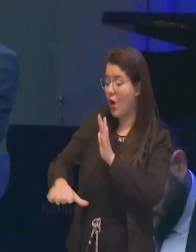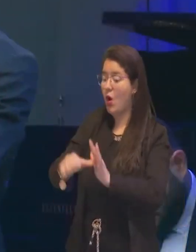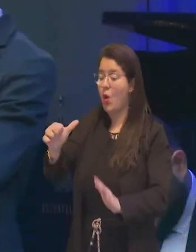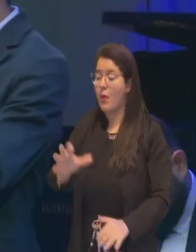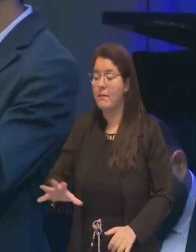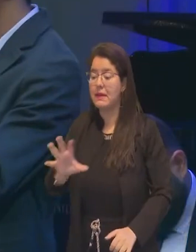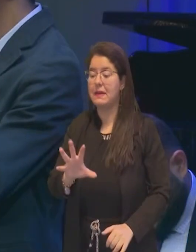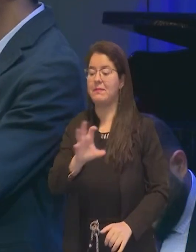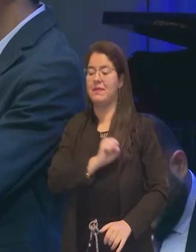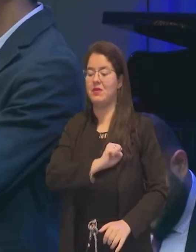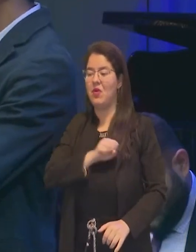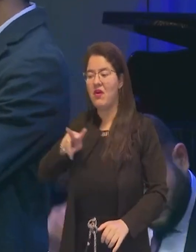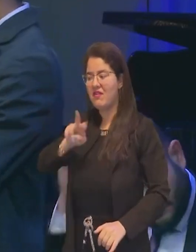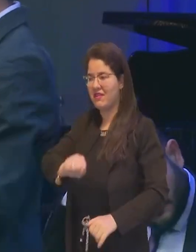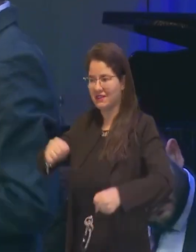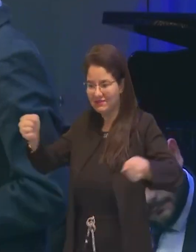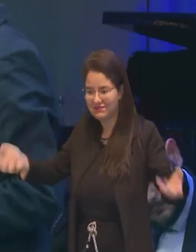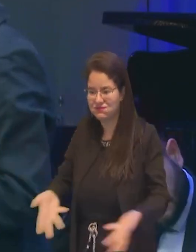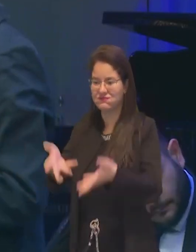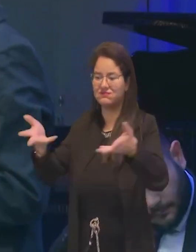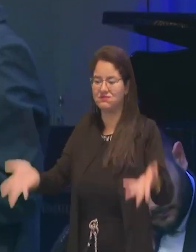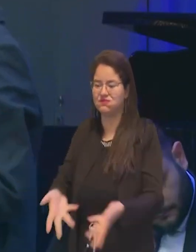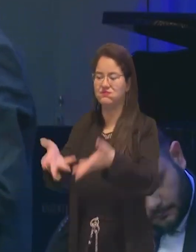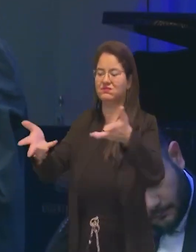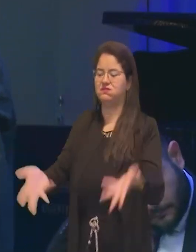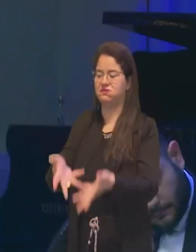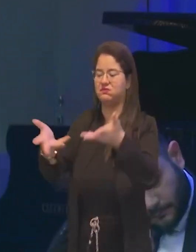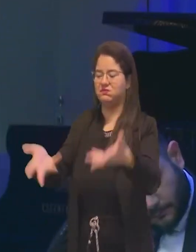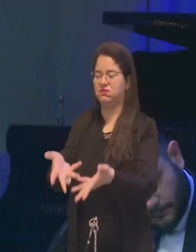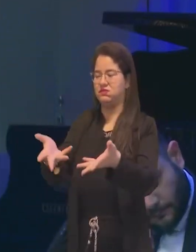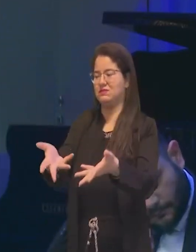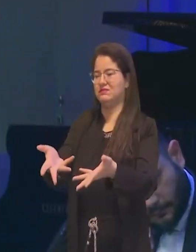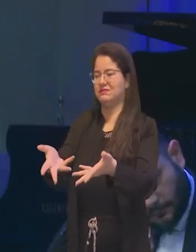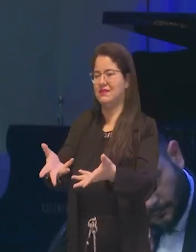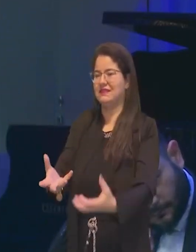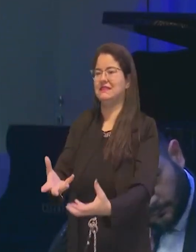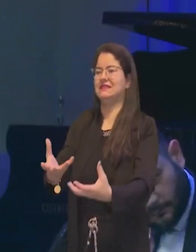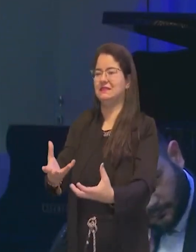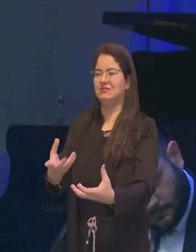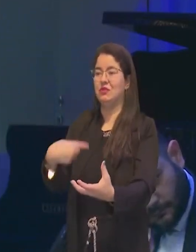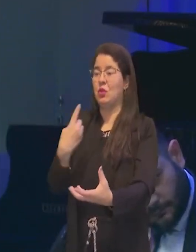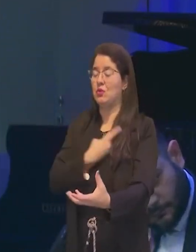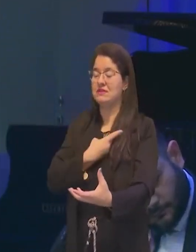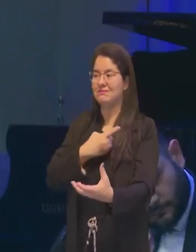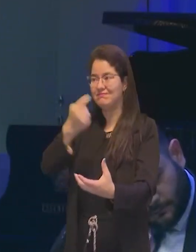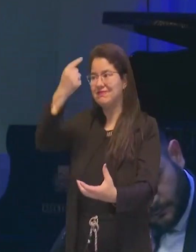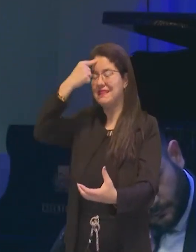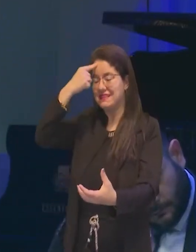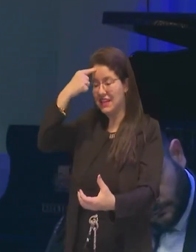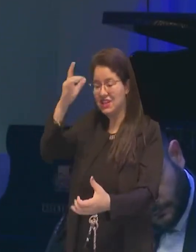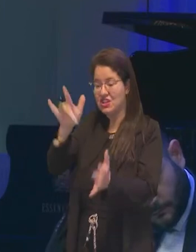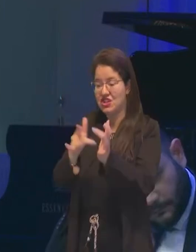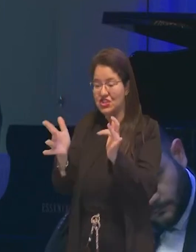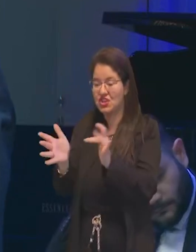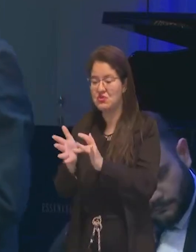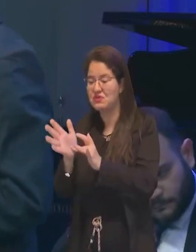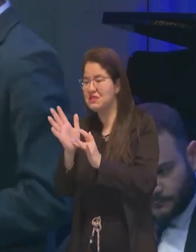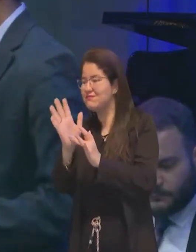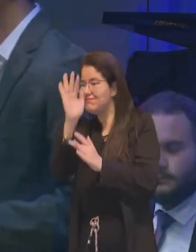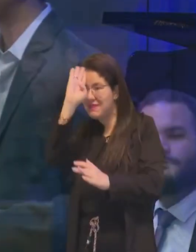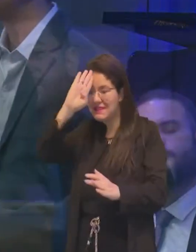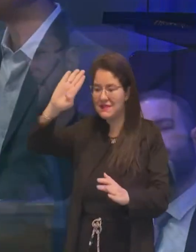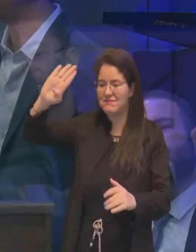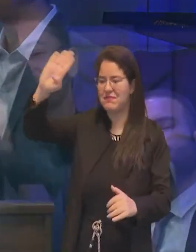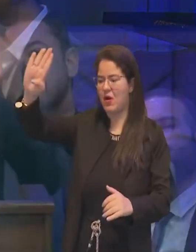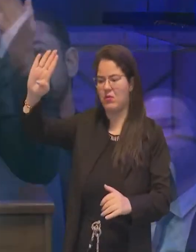amor que vai nos impulsionar a colocar Cristo no centro de tudo, acima das nossas rotinas, acima das nossas atividades